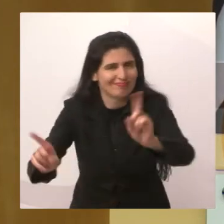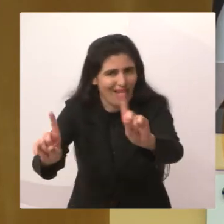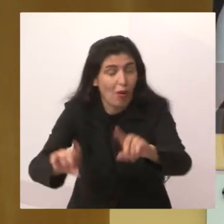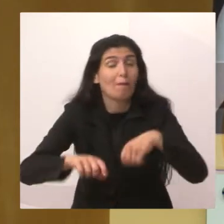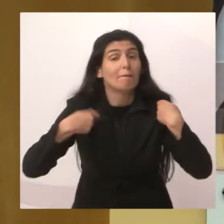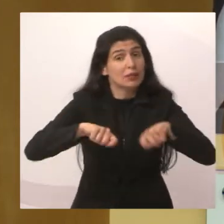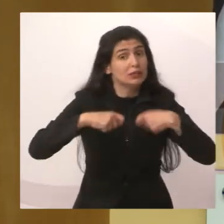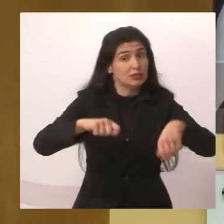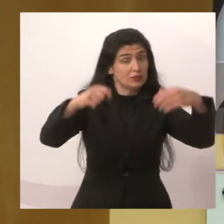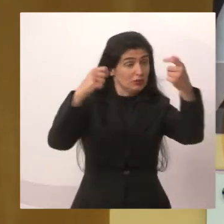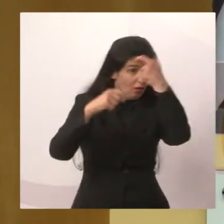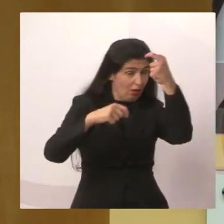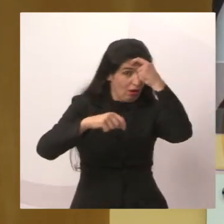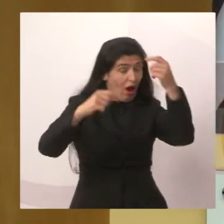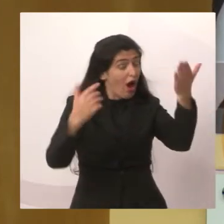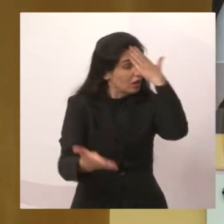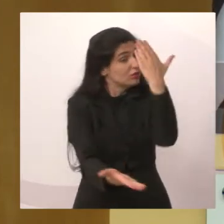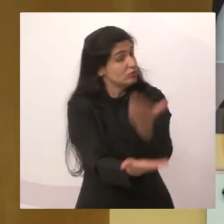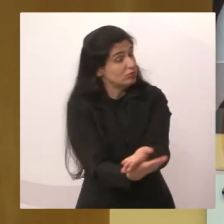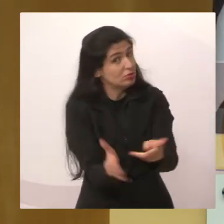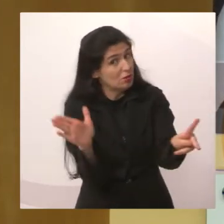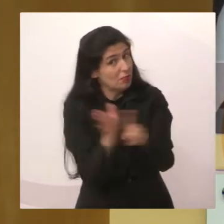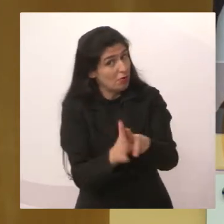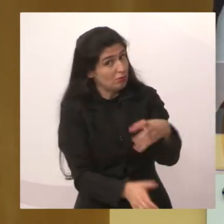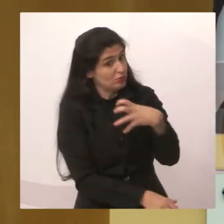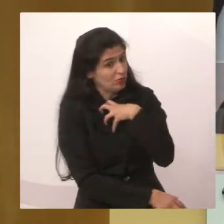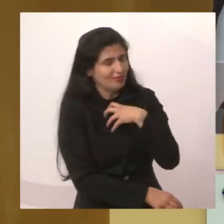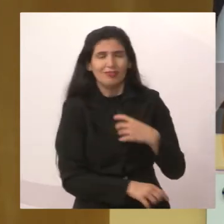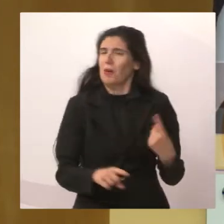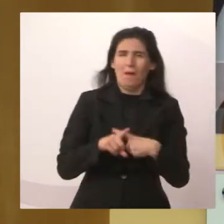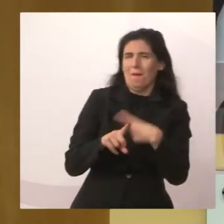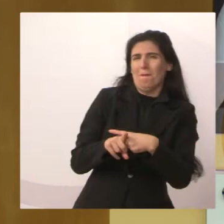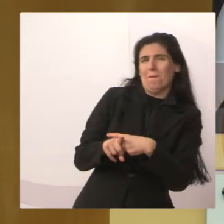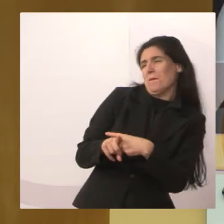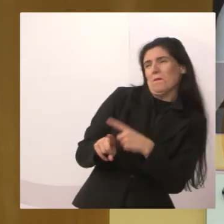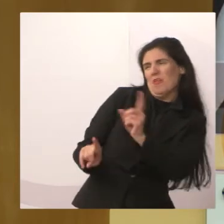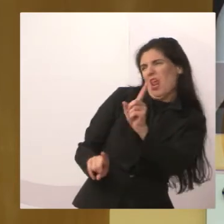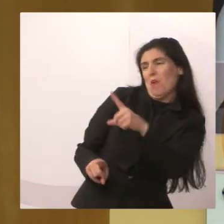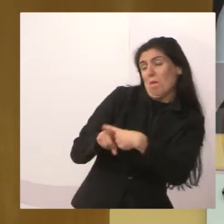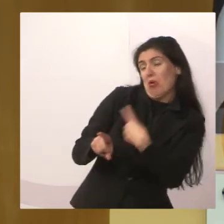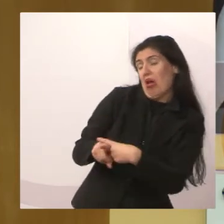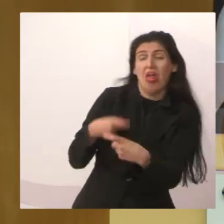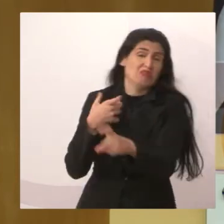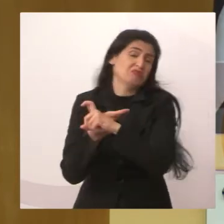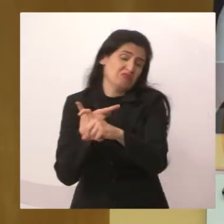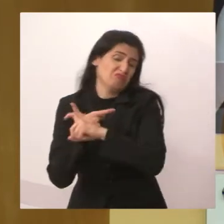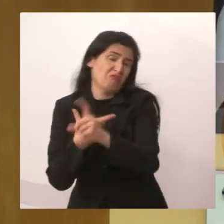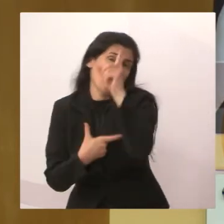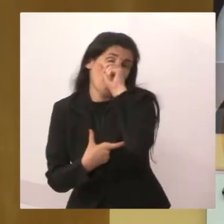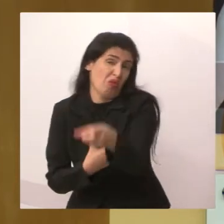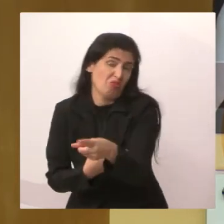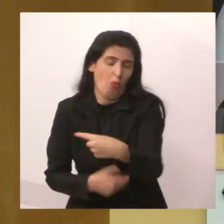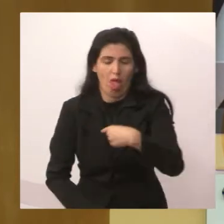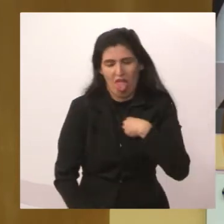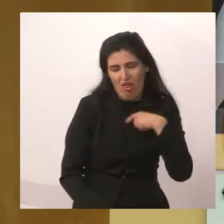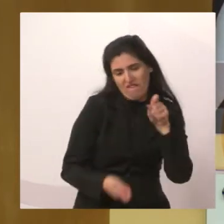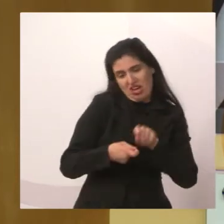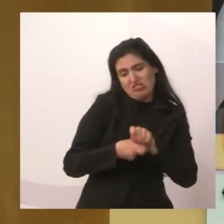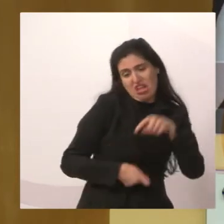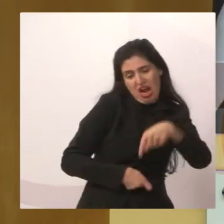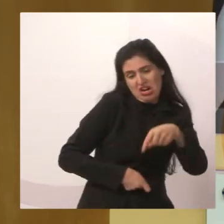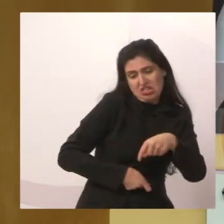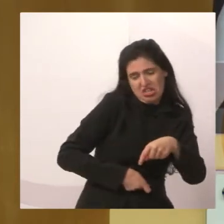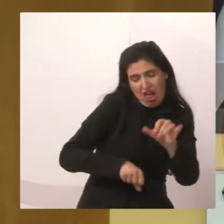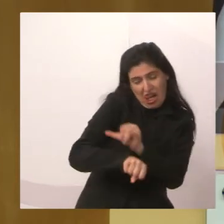acreditam. Não votar porque o Executivo mandou fazer assim. Tá? Então,